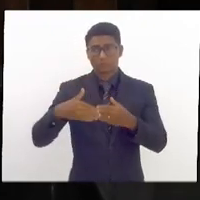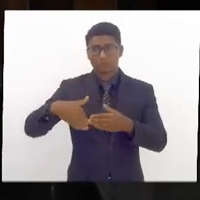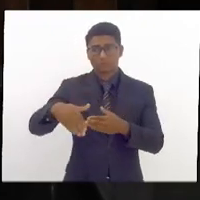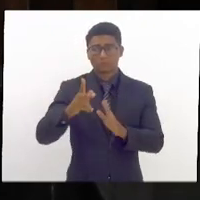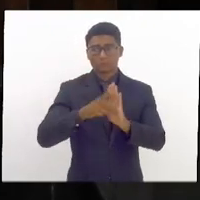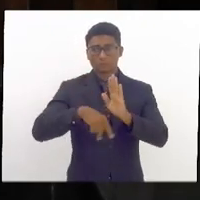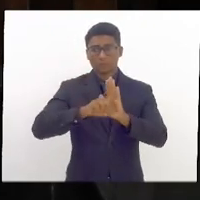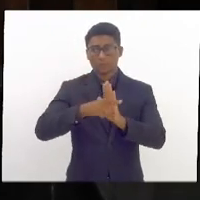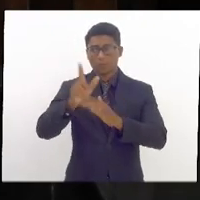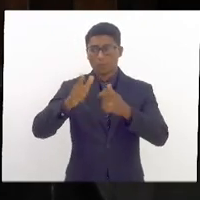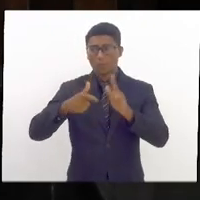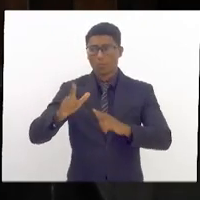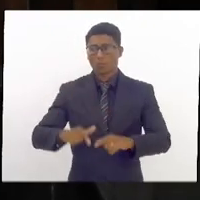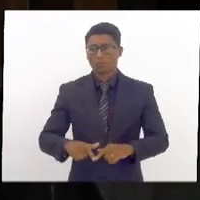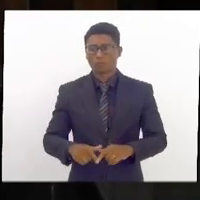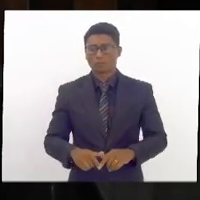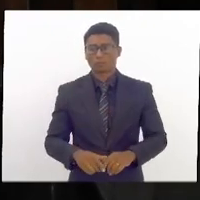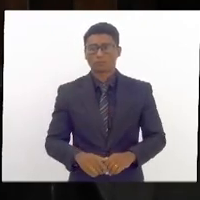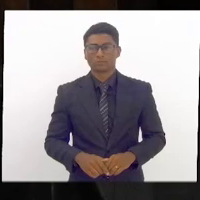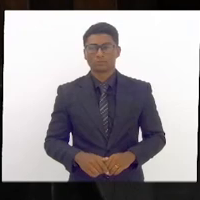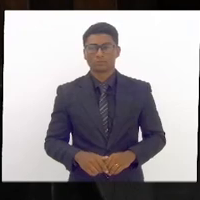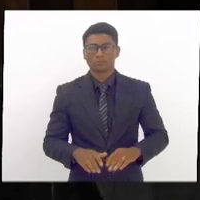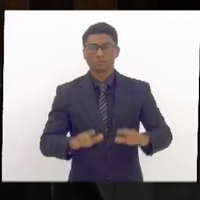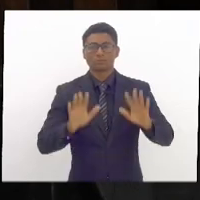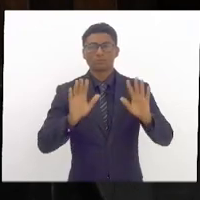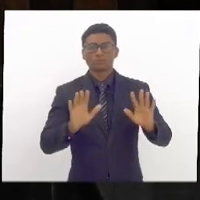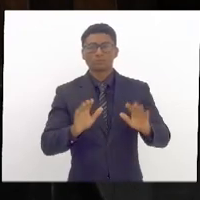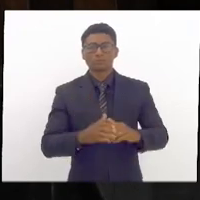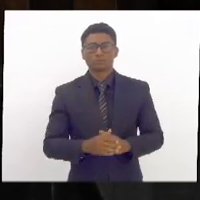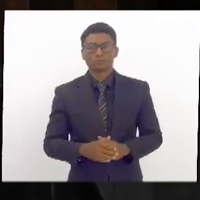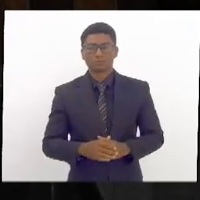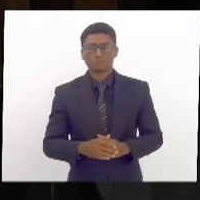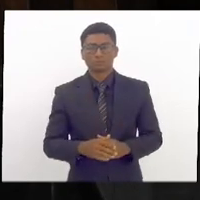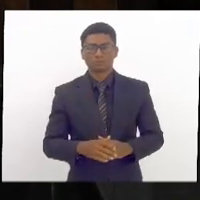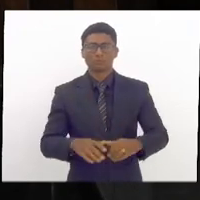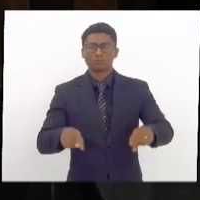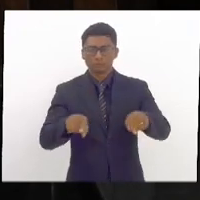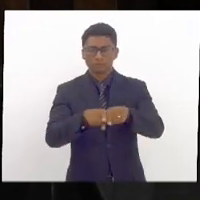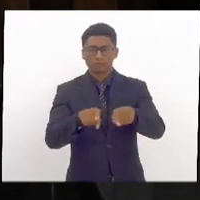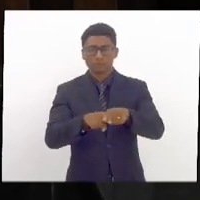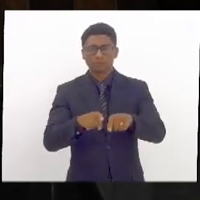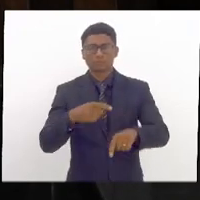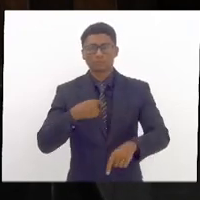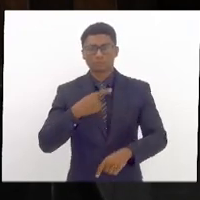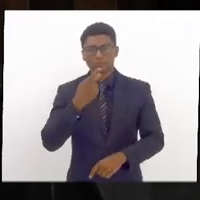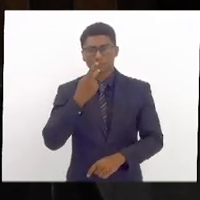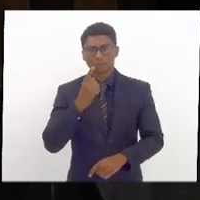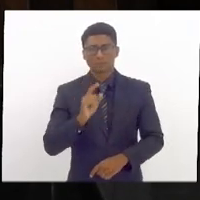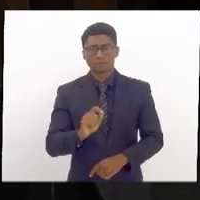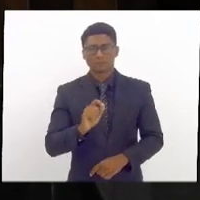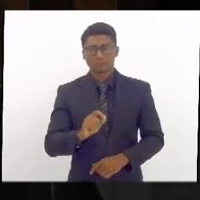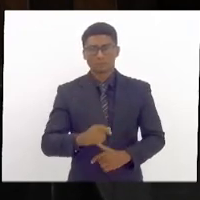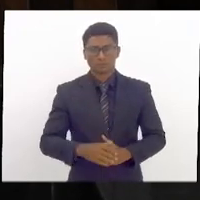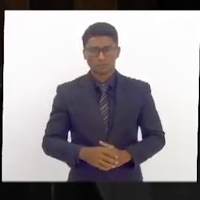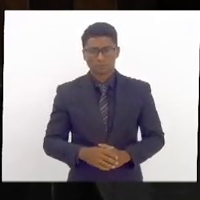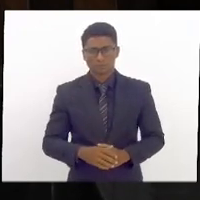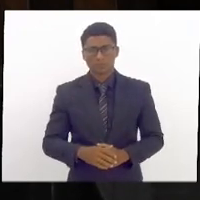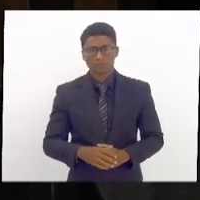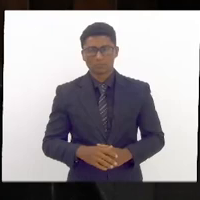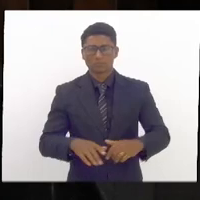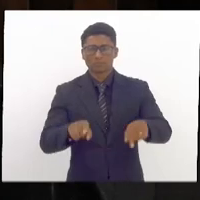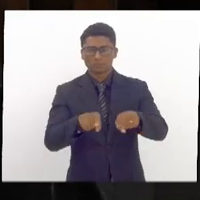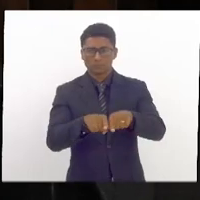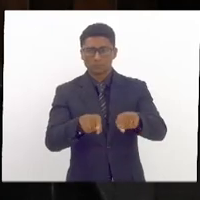uma vez superada essa questão de mérito, eu não posso deixar de mencionar também por mais que tenha recebido